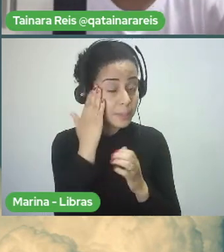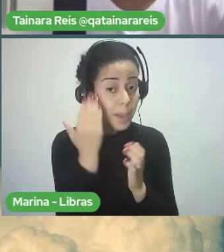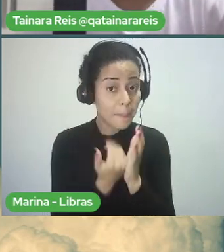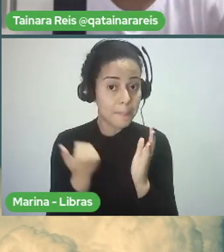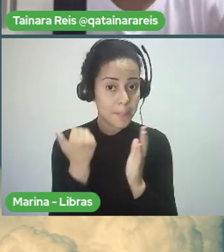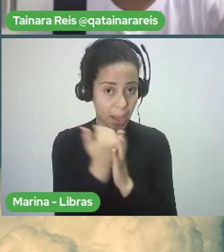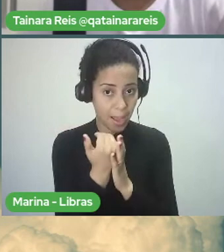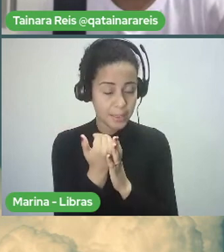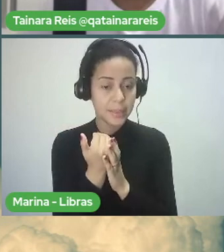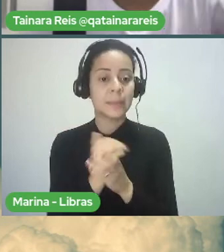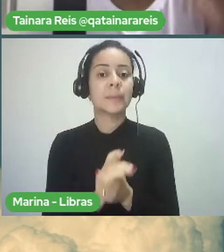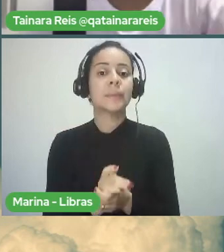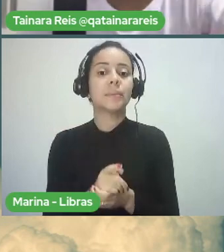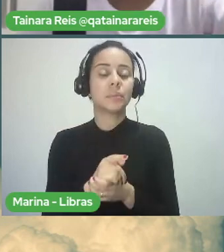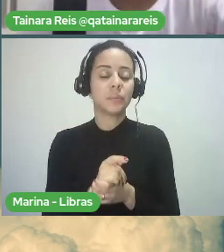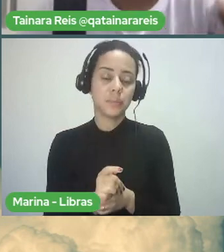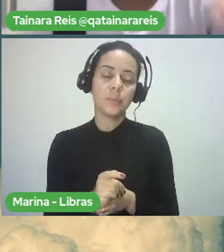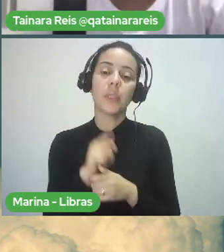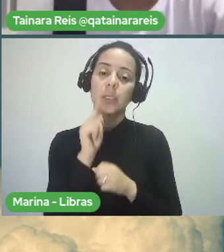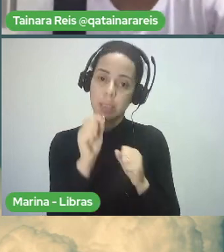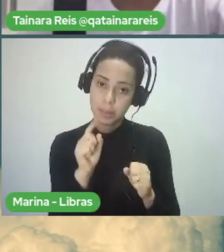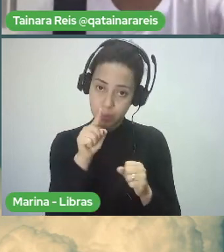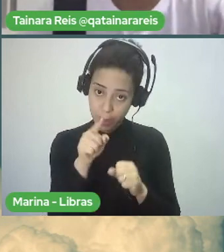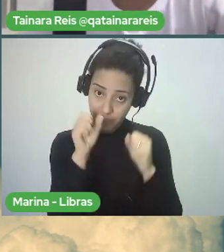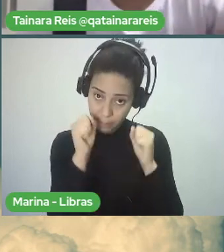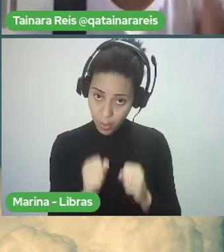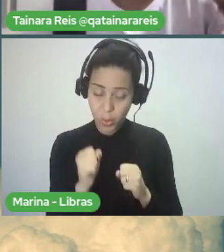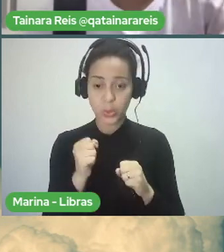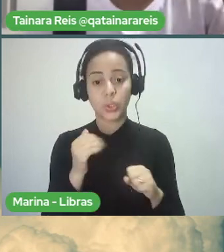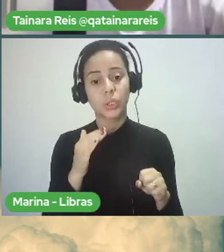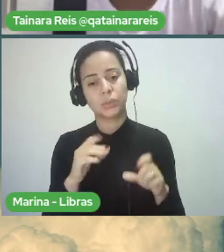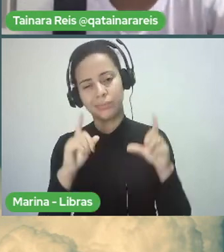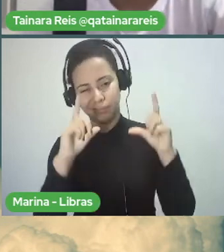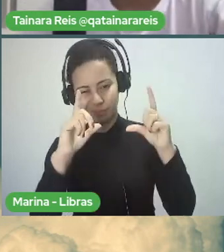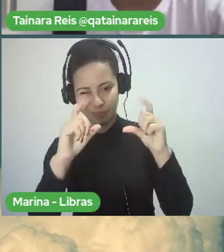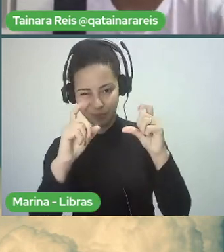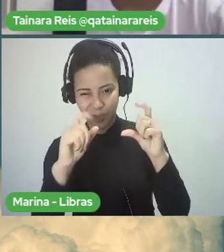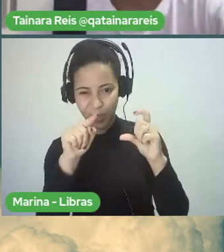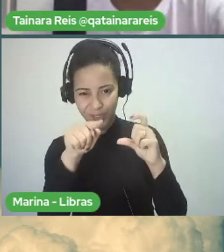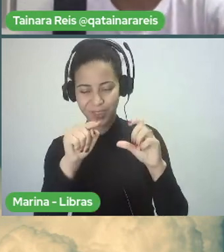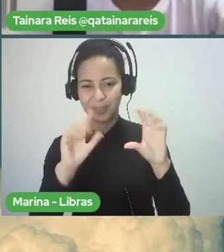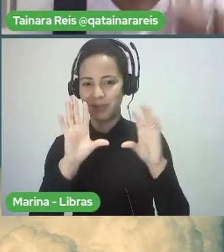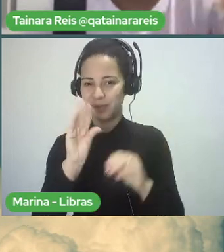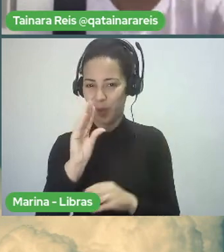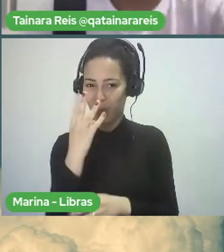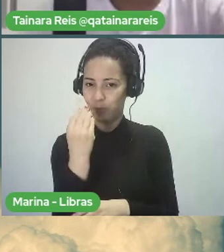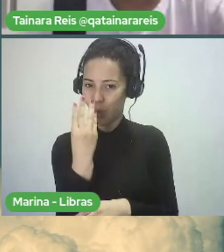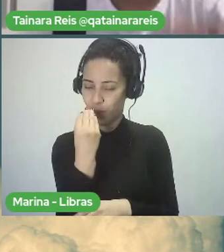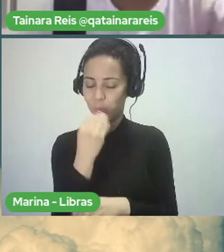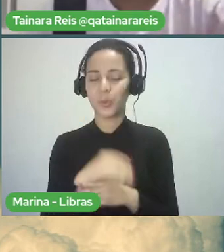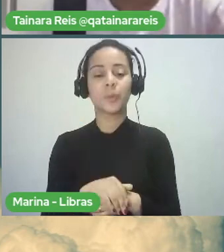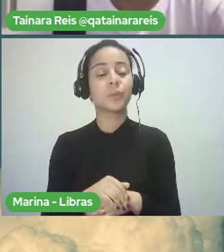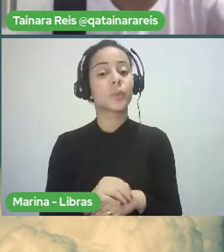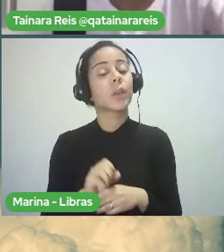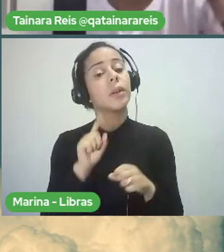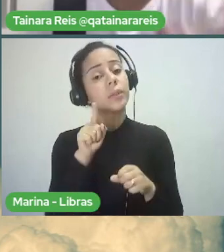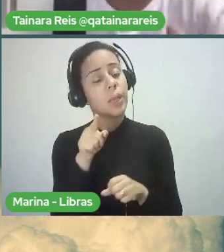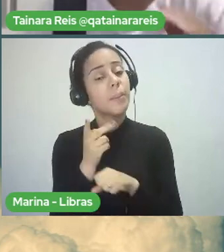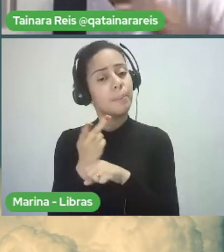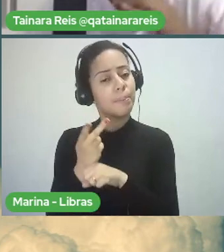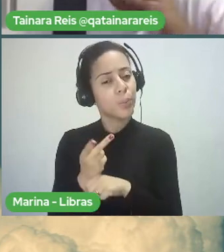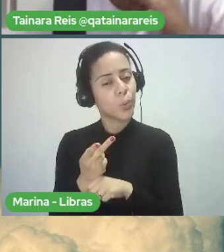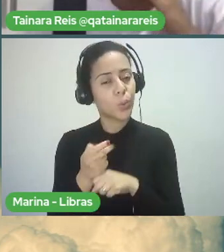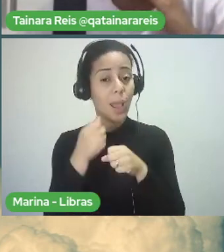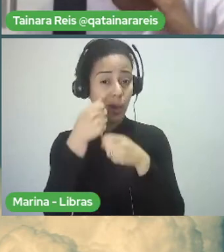para o teu time ler, dá um print aí nessa tela, pega esse linkzinho que eu botei aqui, ou pesquisa no Google Sheet Left, que vai